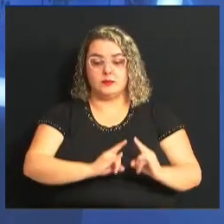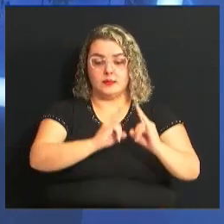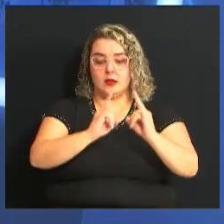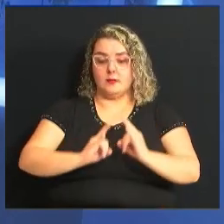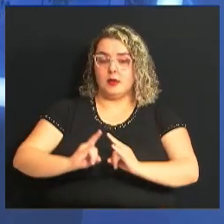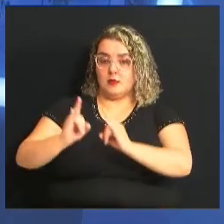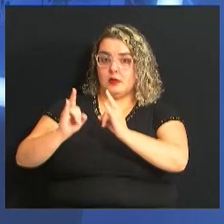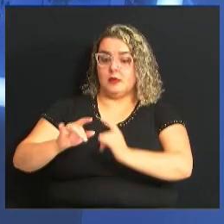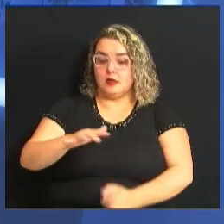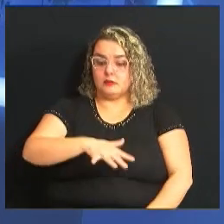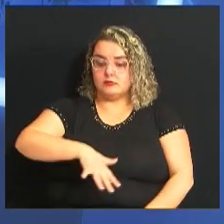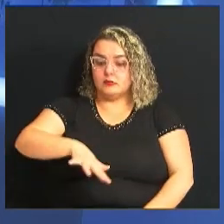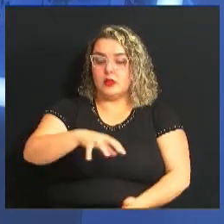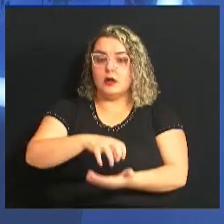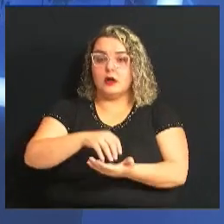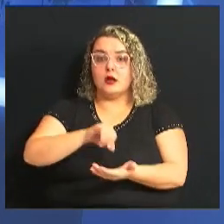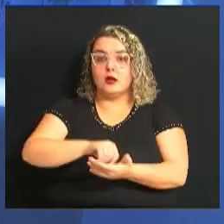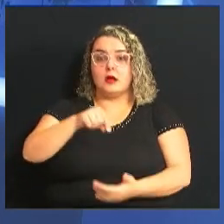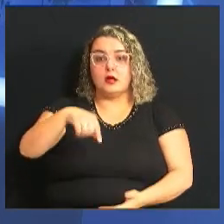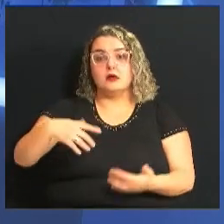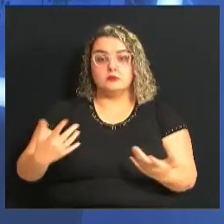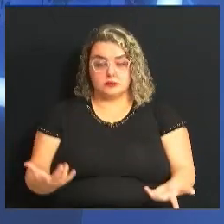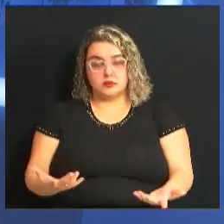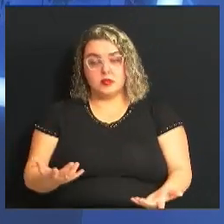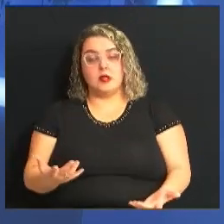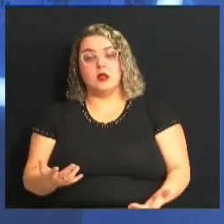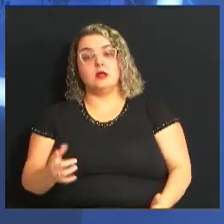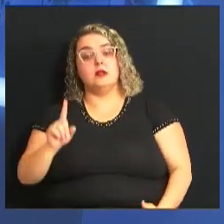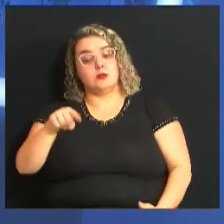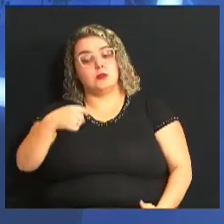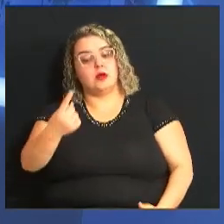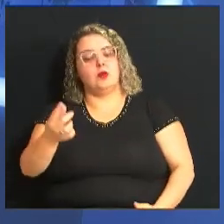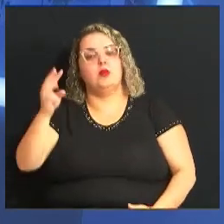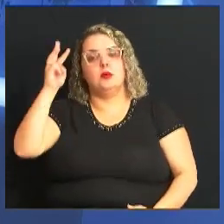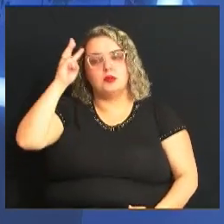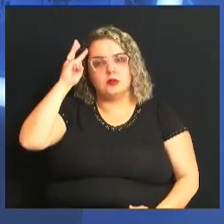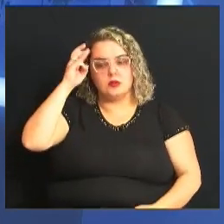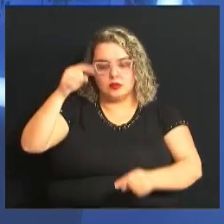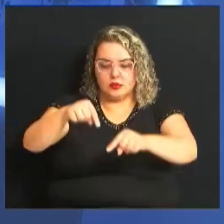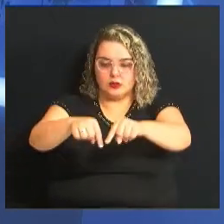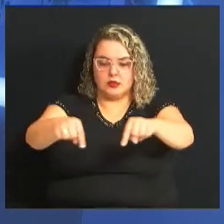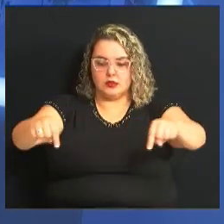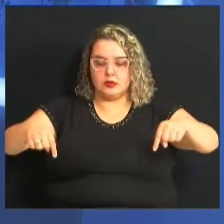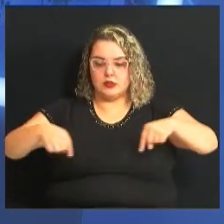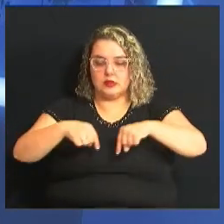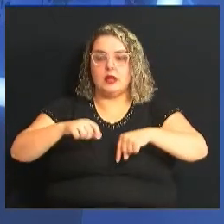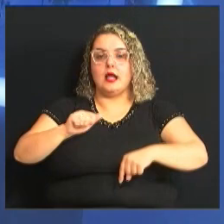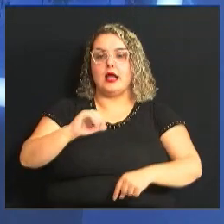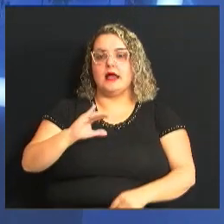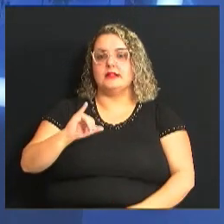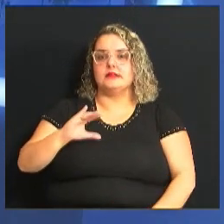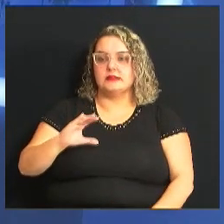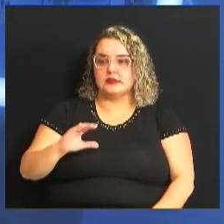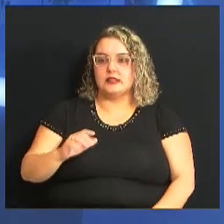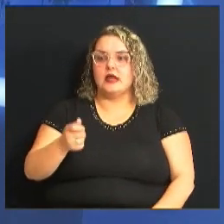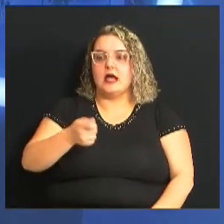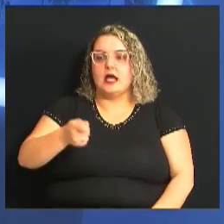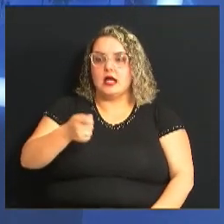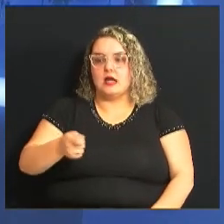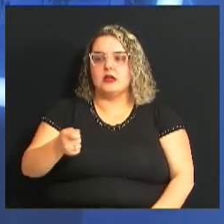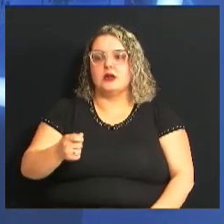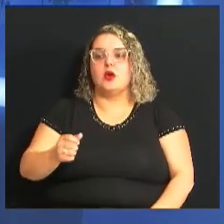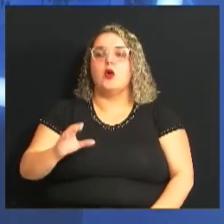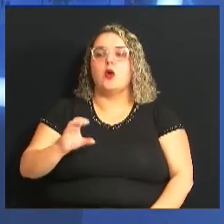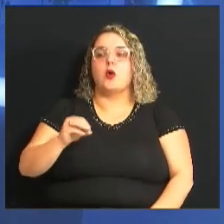região central aqui. Então vai ser na próxima terça-feira, lá no auditório da ASIC, a Associação Comercial e Industrial de